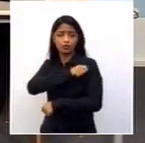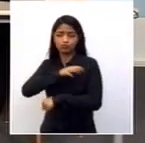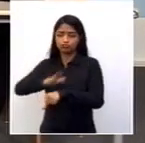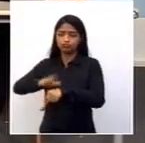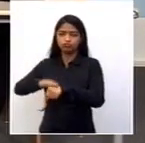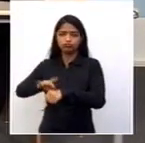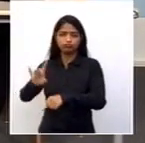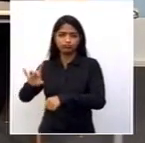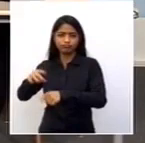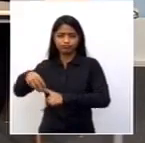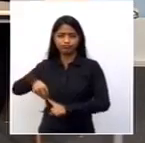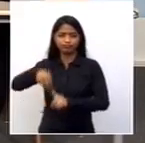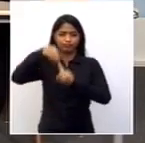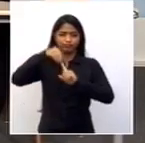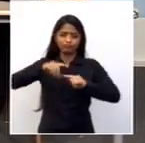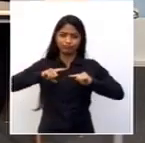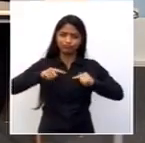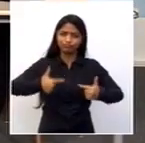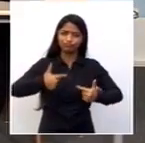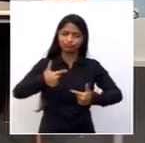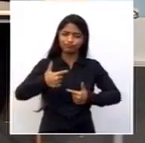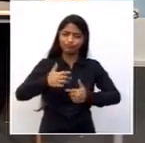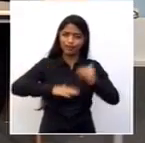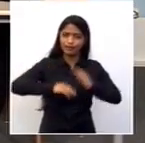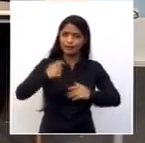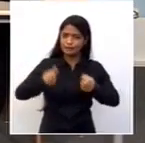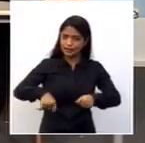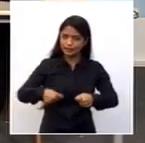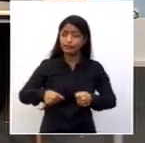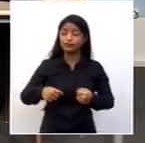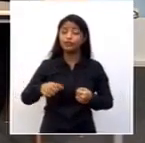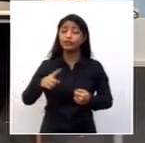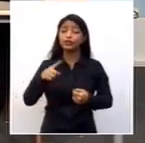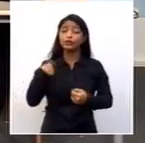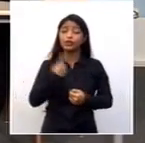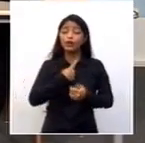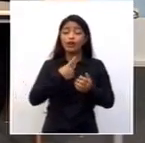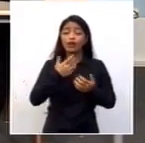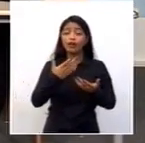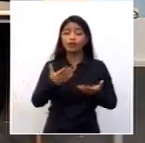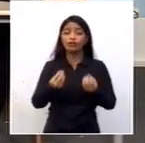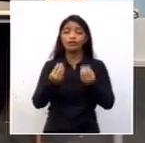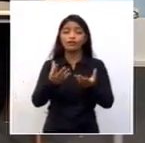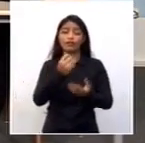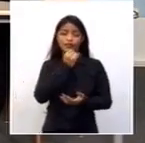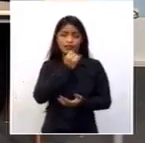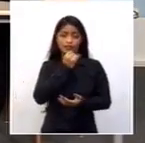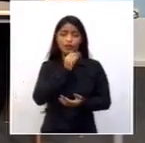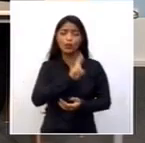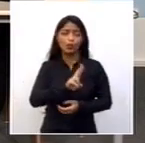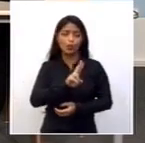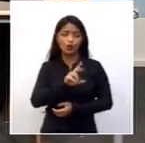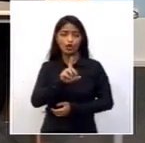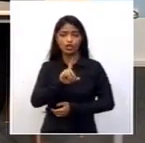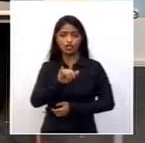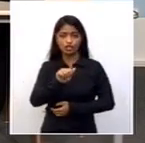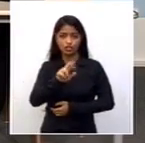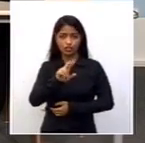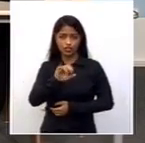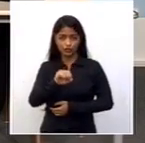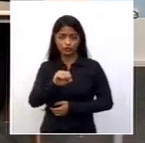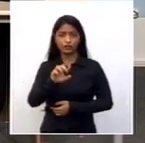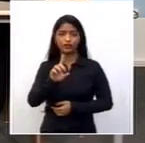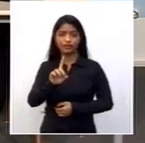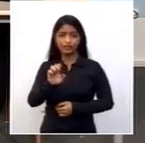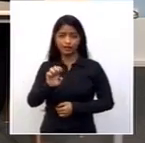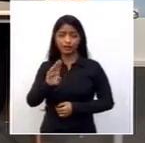aqui um exemplo muito interessante, que é o uso do diário de bordo, né? Ele muitas vezes é usado nos anos iniciais,